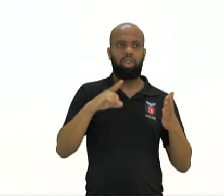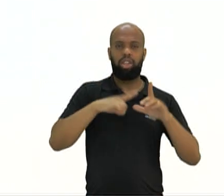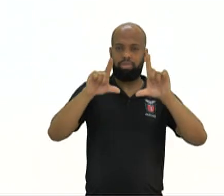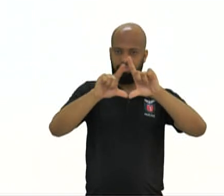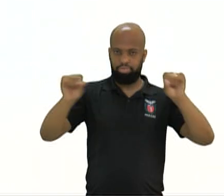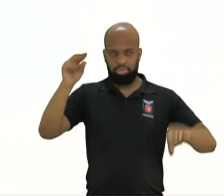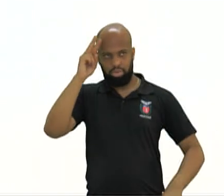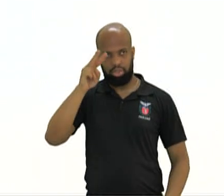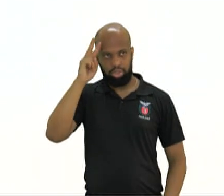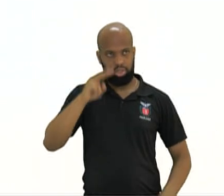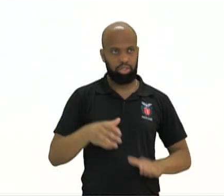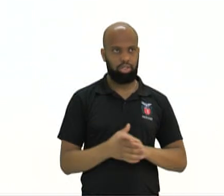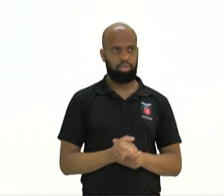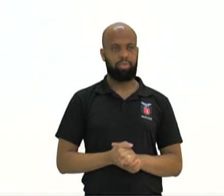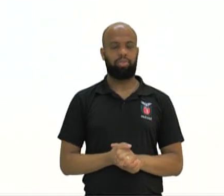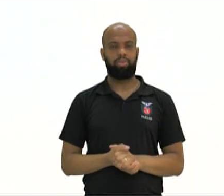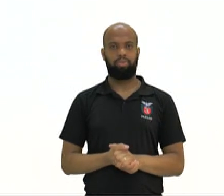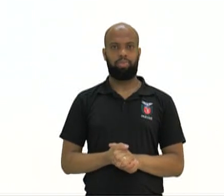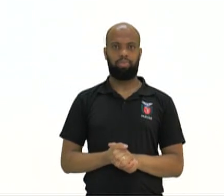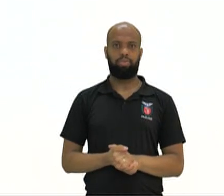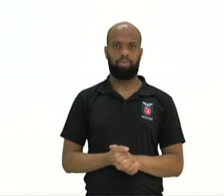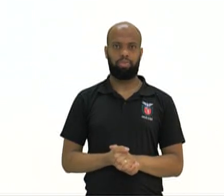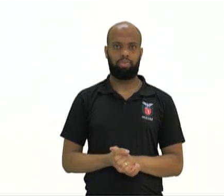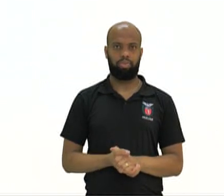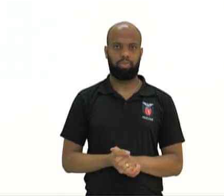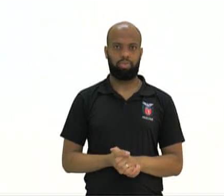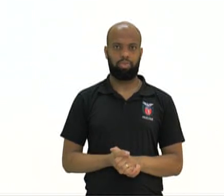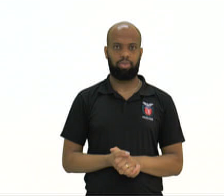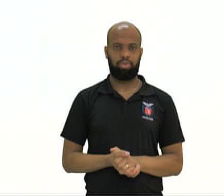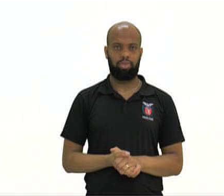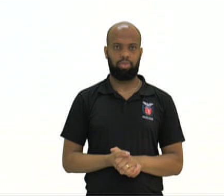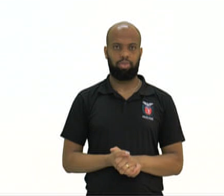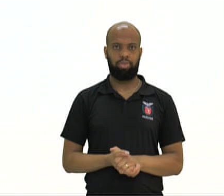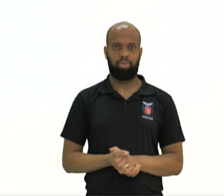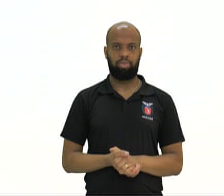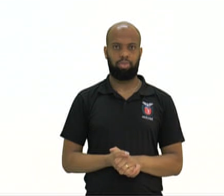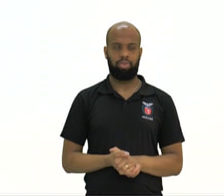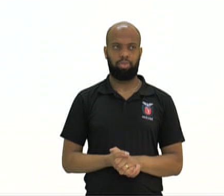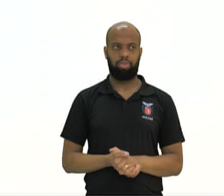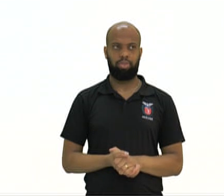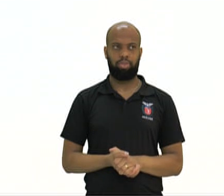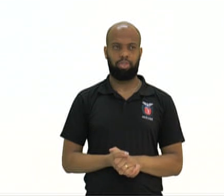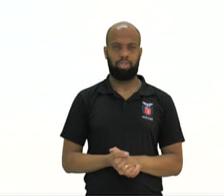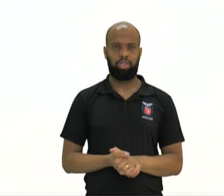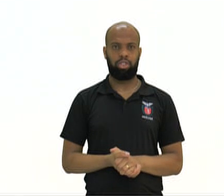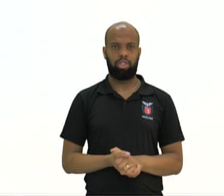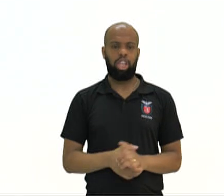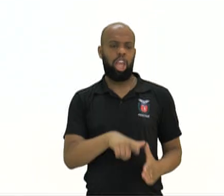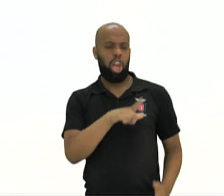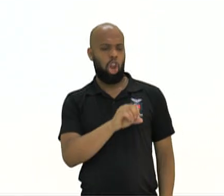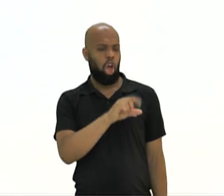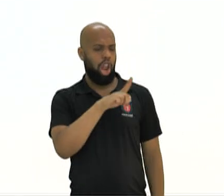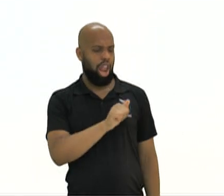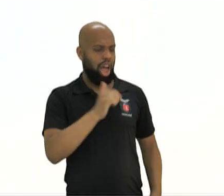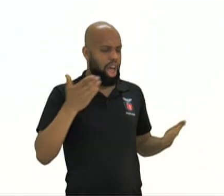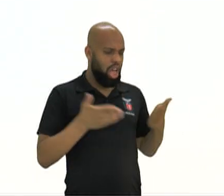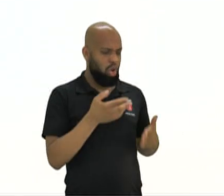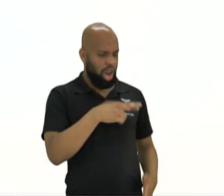tirinha. Lola, it's midnight. What are you doing up? Lola, é meia-noite. O que você está fazendo